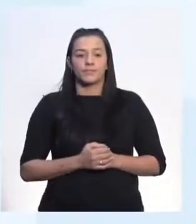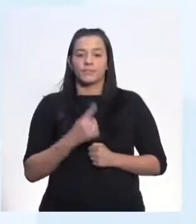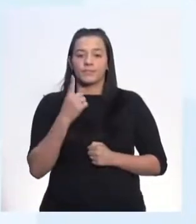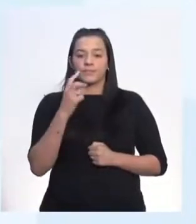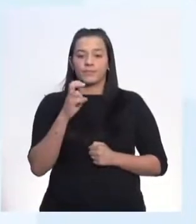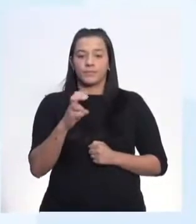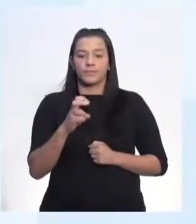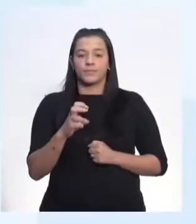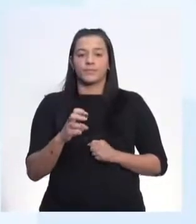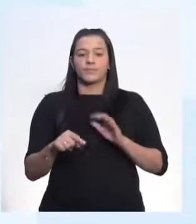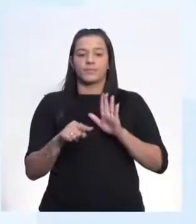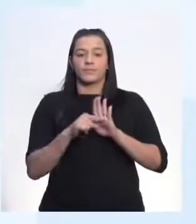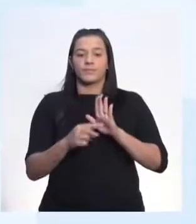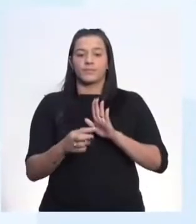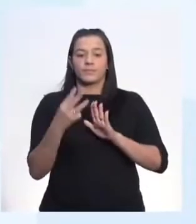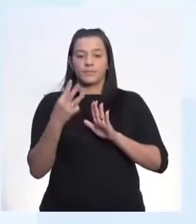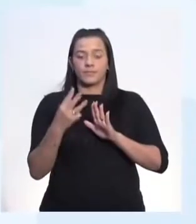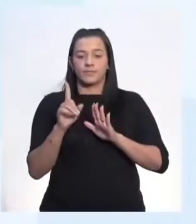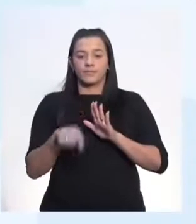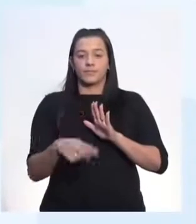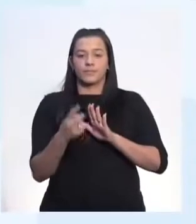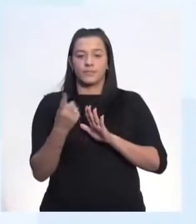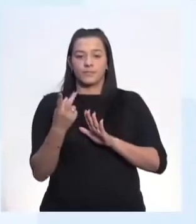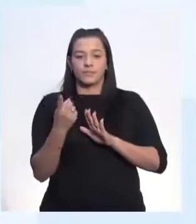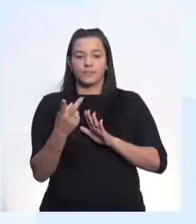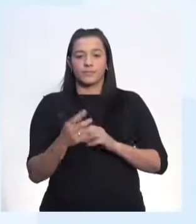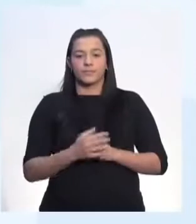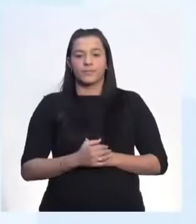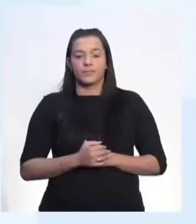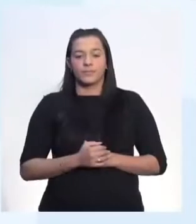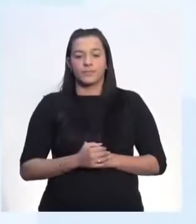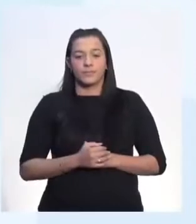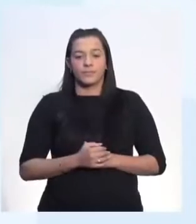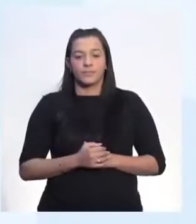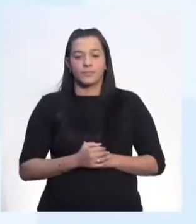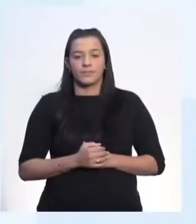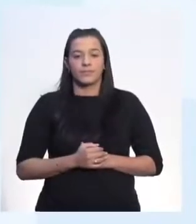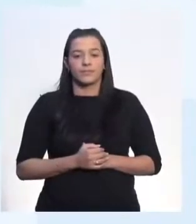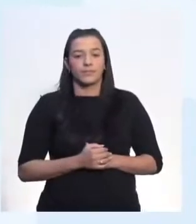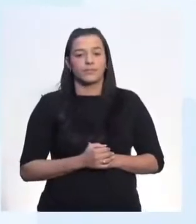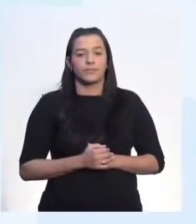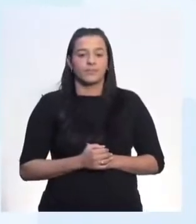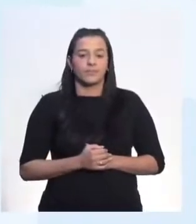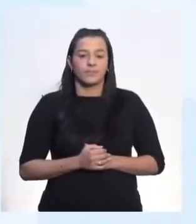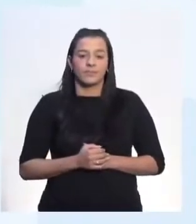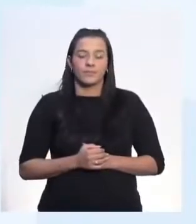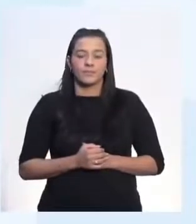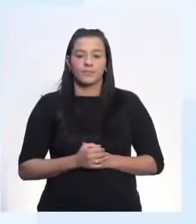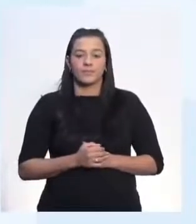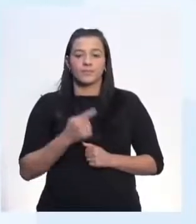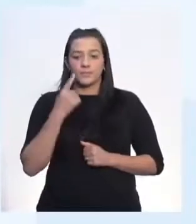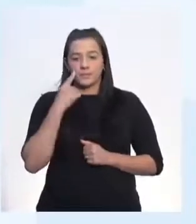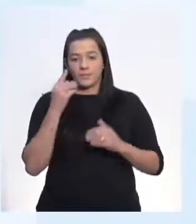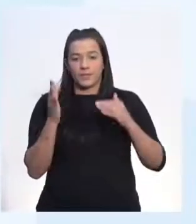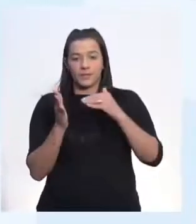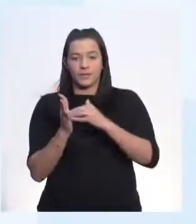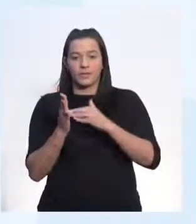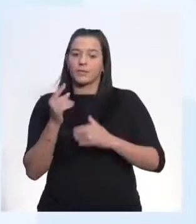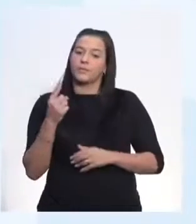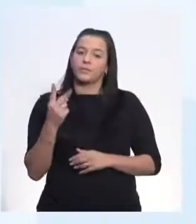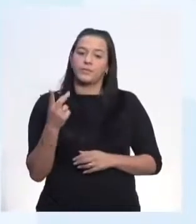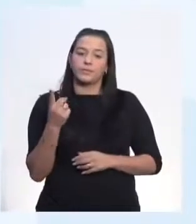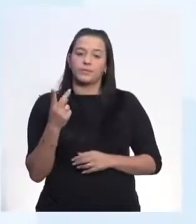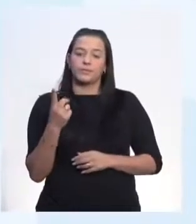menos 3 dá 12. Então, em cima, 15 vezes 14 vezes